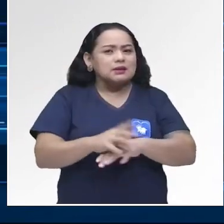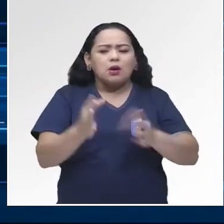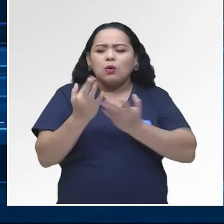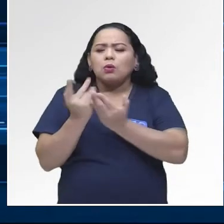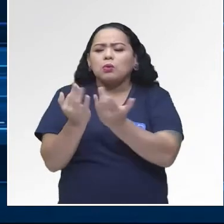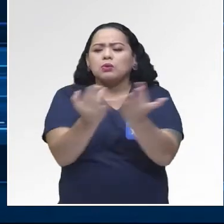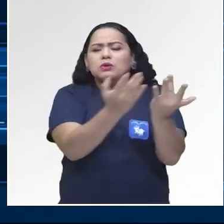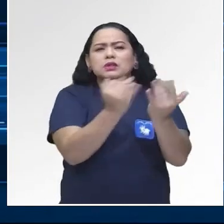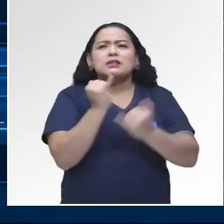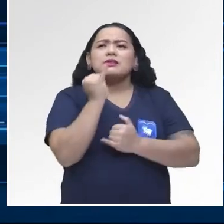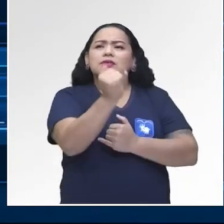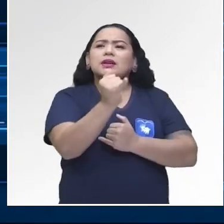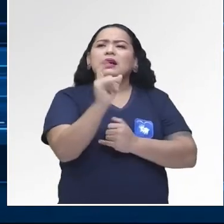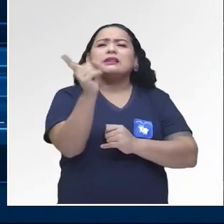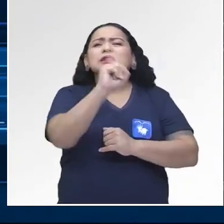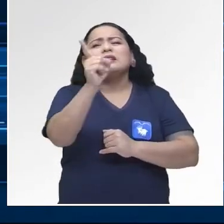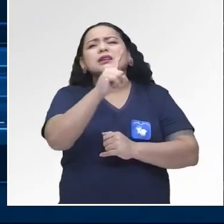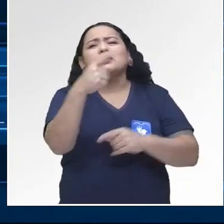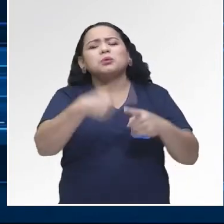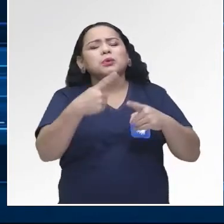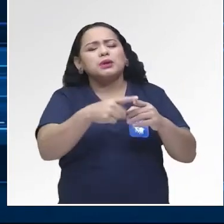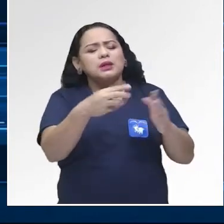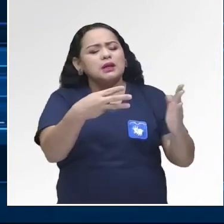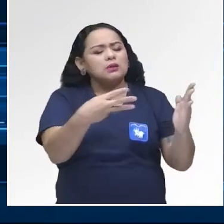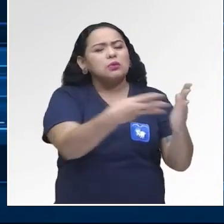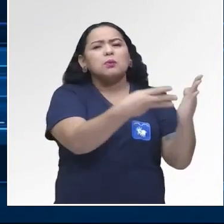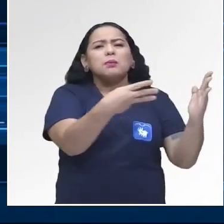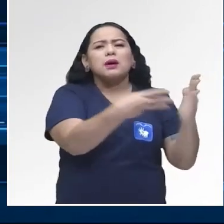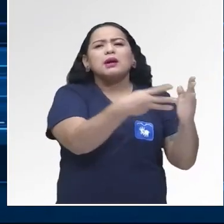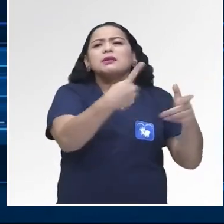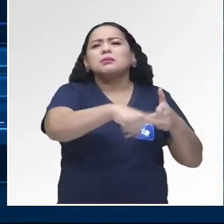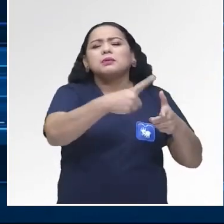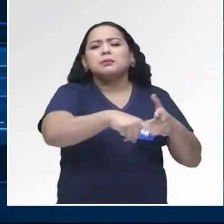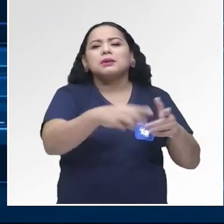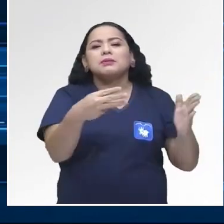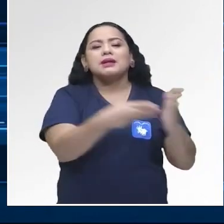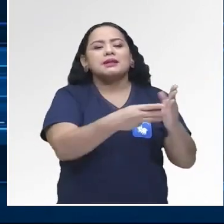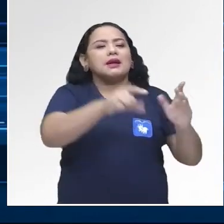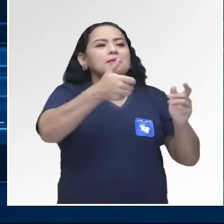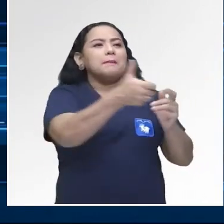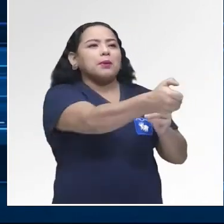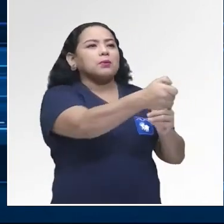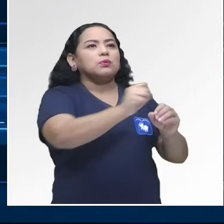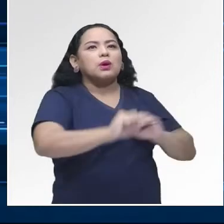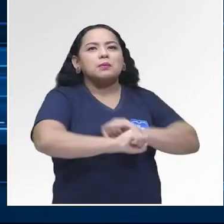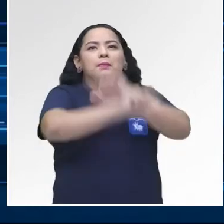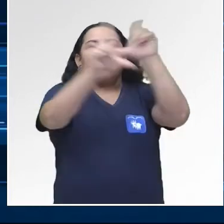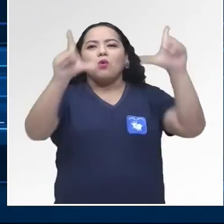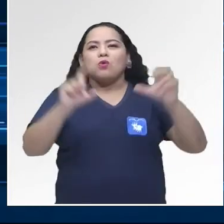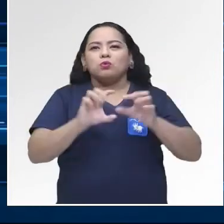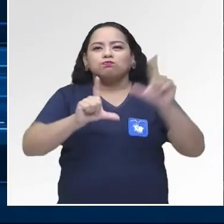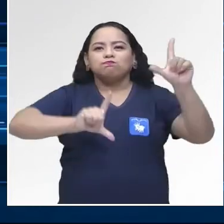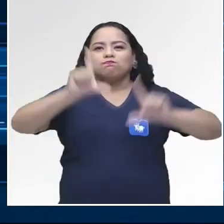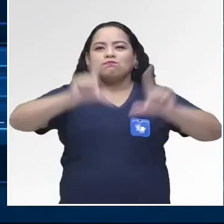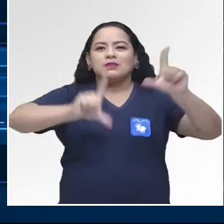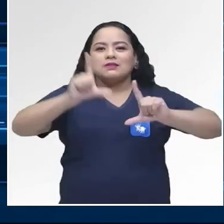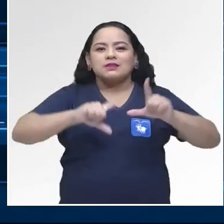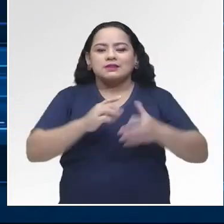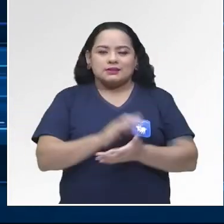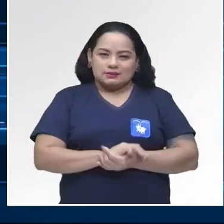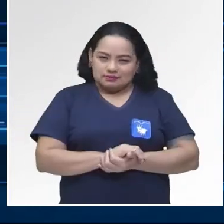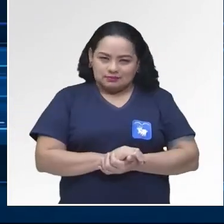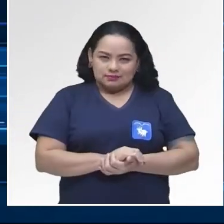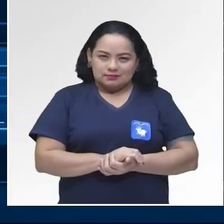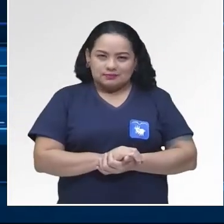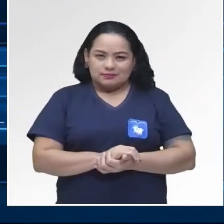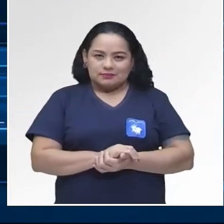a tomada que está dando mau contato na tomada. Aí liga de novo, volta a funcionar a TV. Então não tem nenhum...